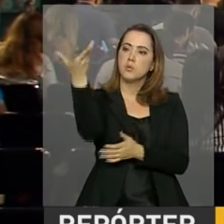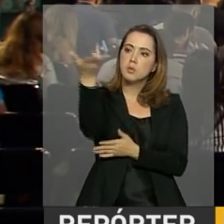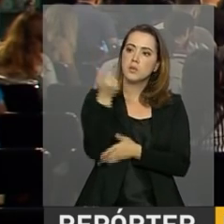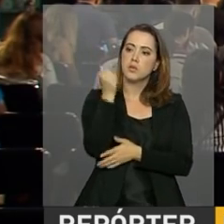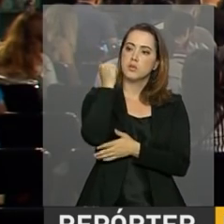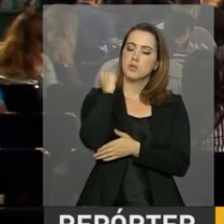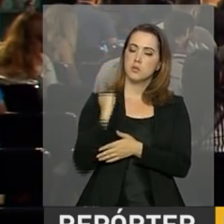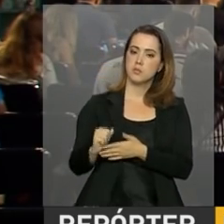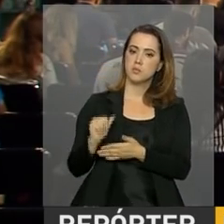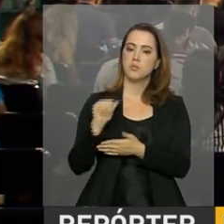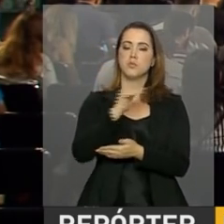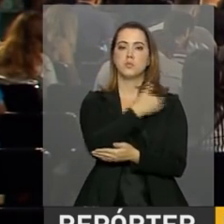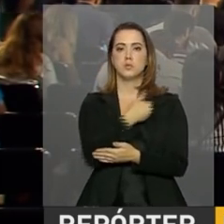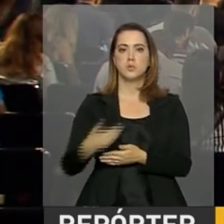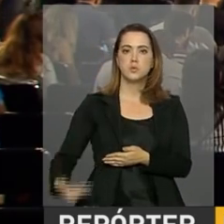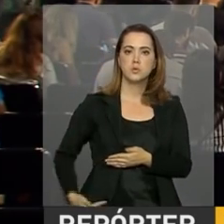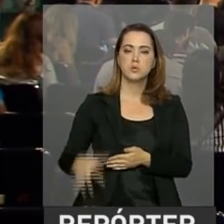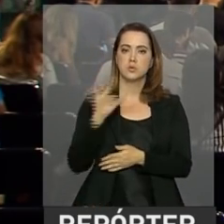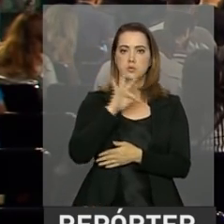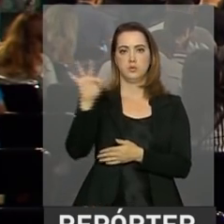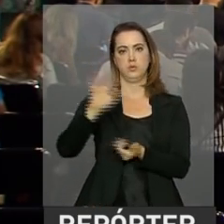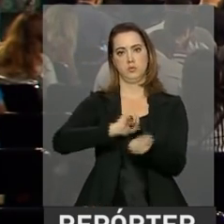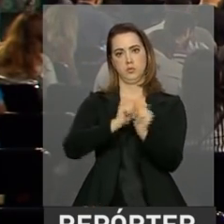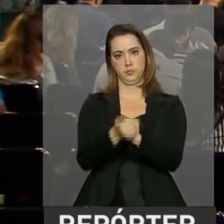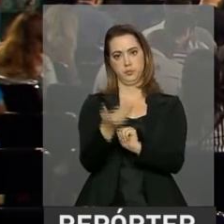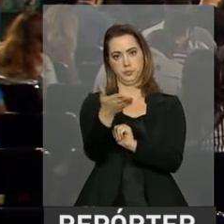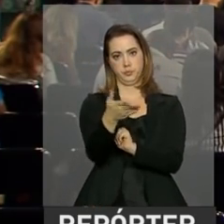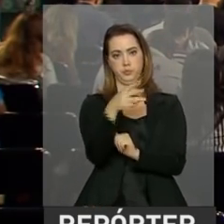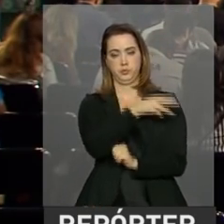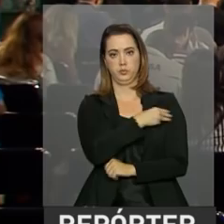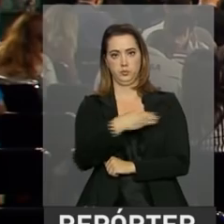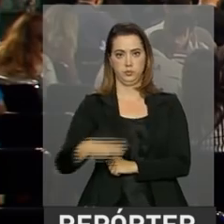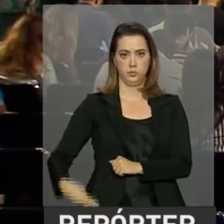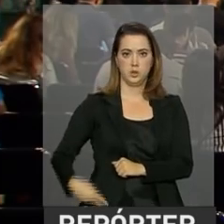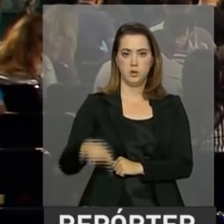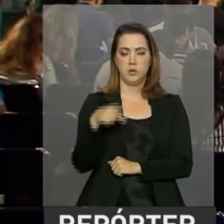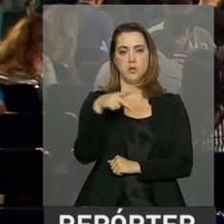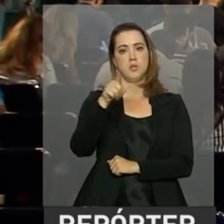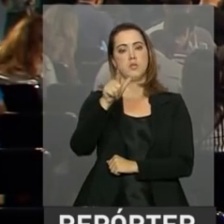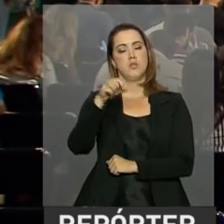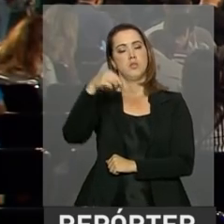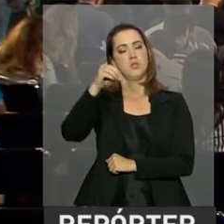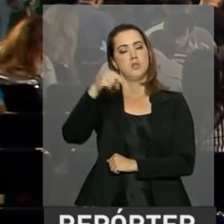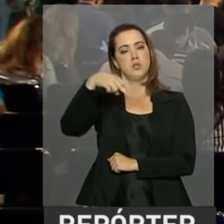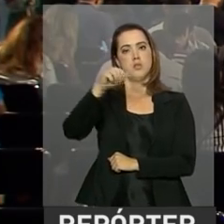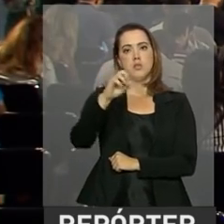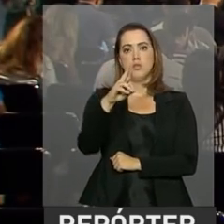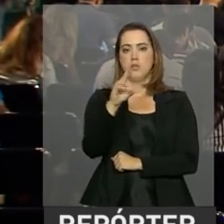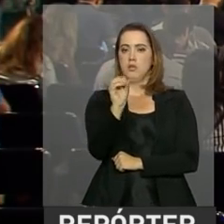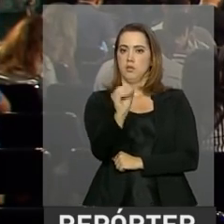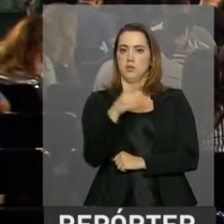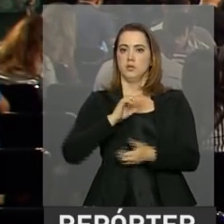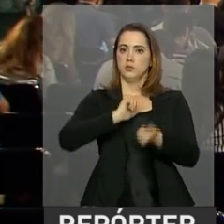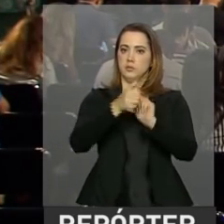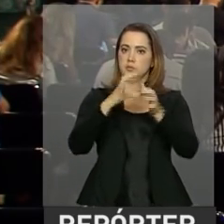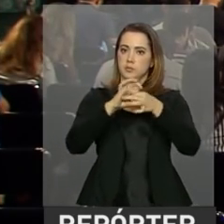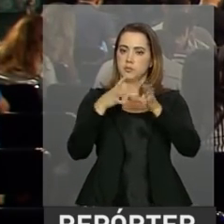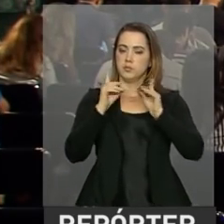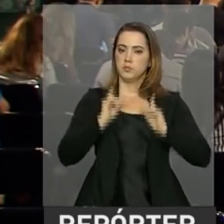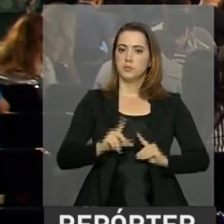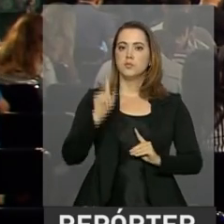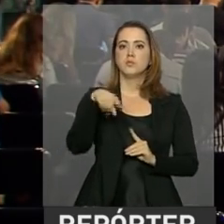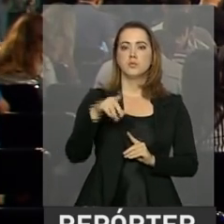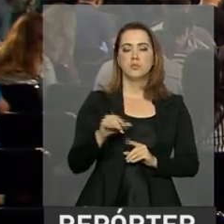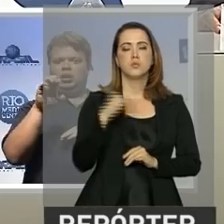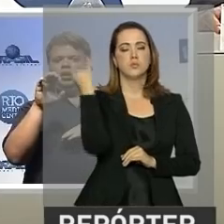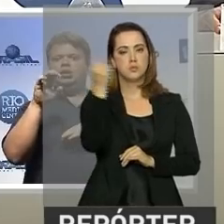do governo federal por meio do Bolsa Atleta. E o ministro Leonardo Pisciani disse que o esporte paralímpico vai continuar a ser prioridade